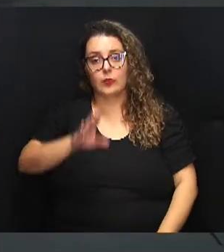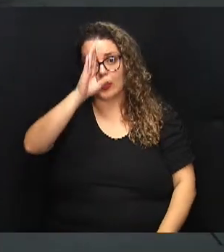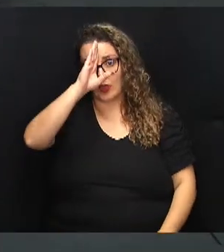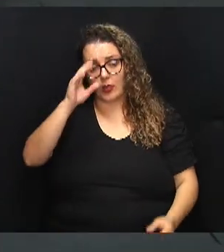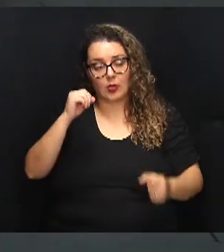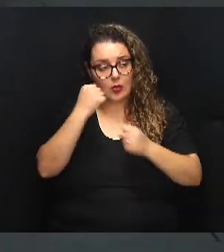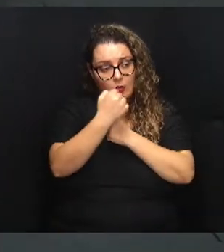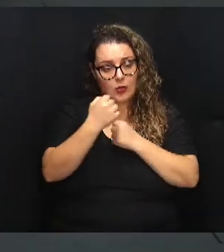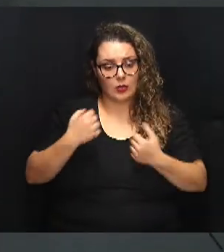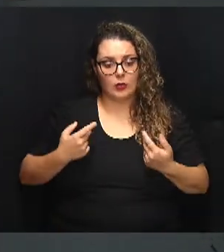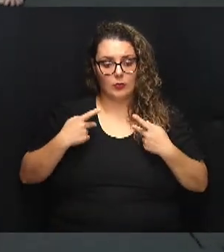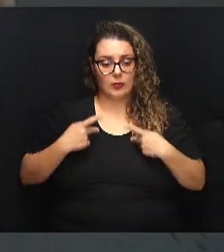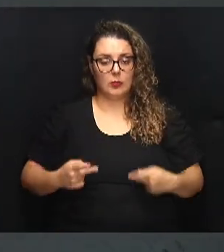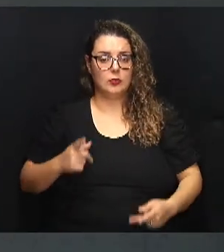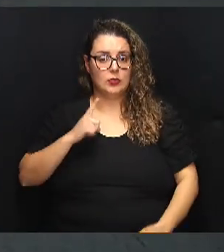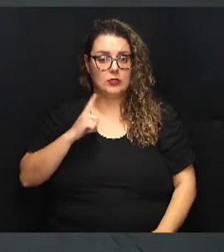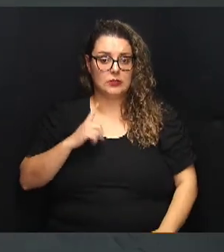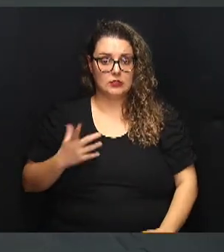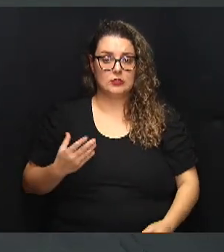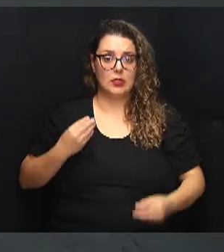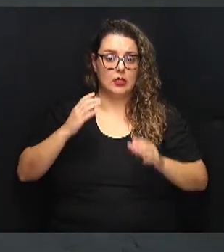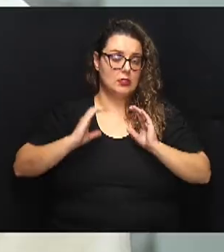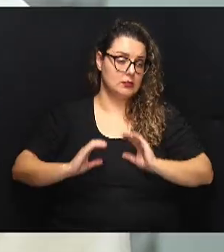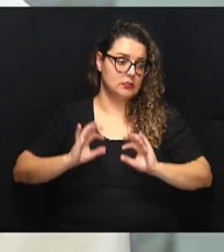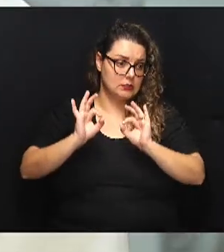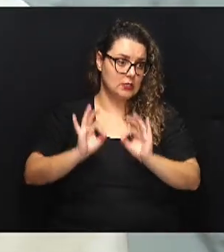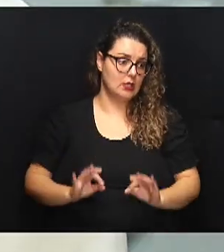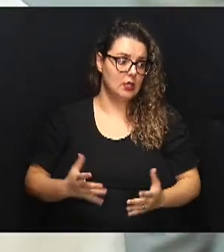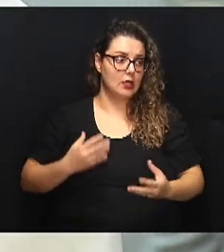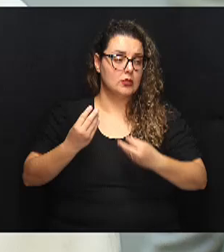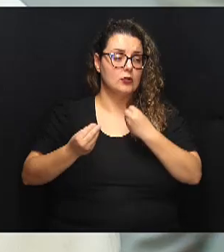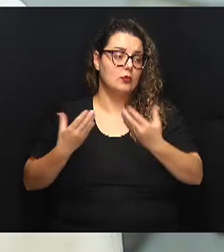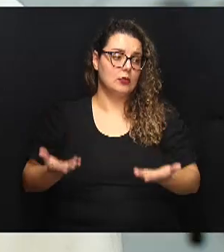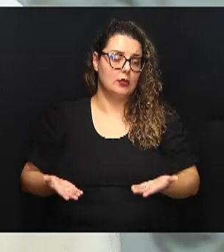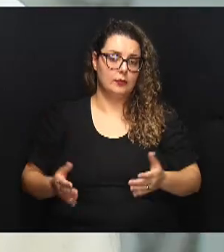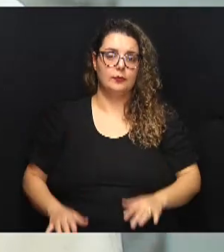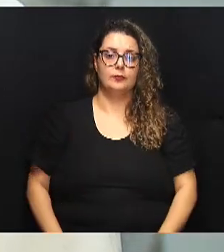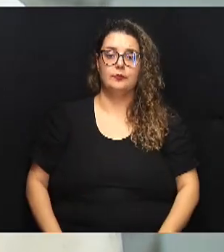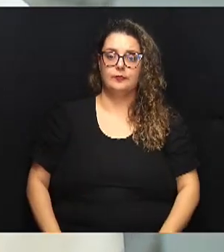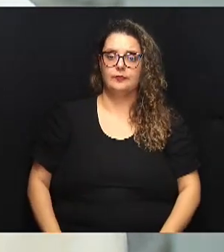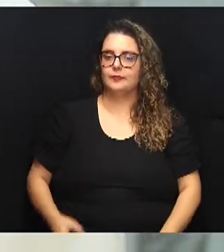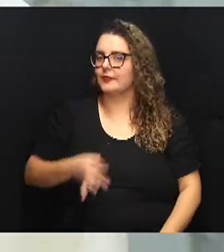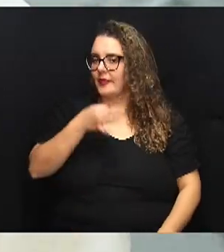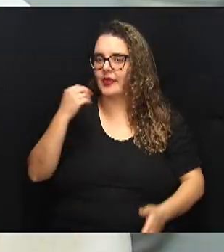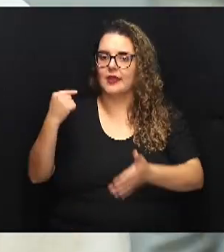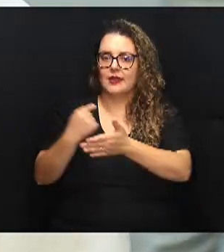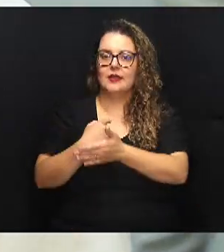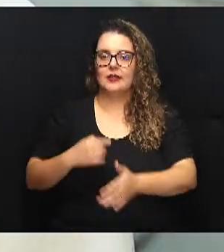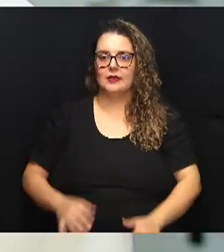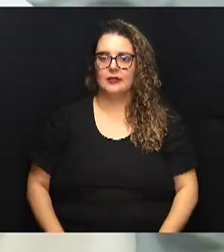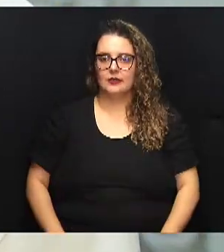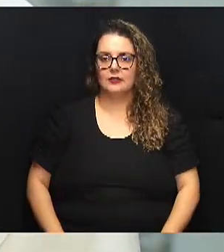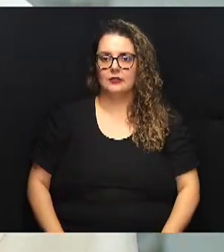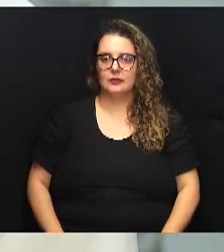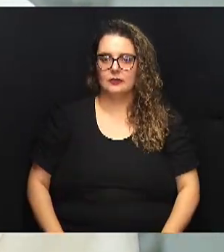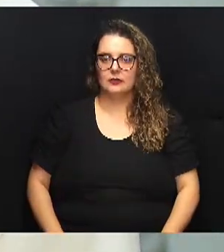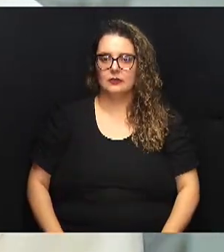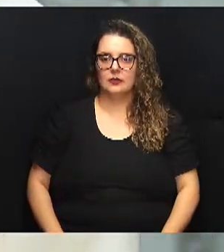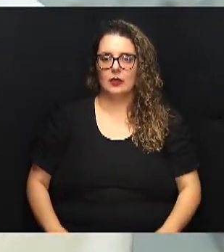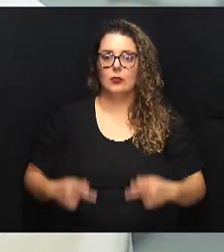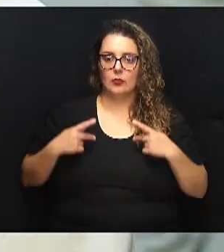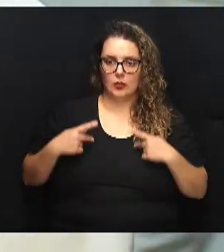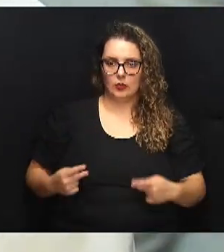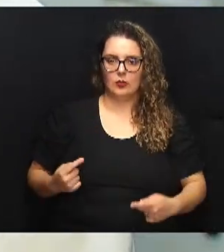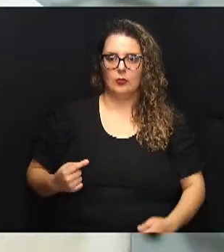Existe uma postura correta? De cada estilo tem a sua postura? Ótima pergunta. Vamos às posturas.